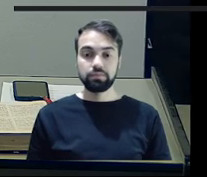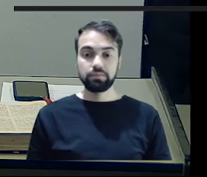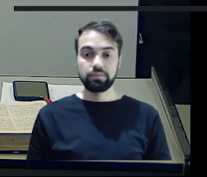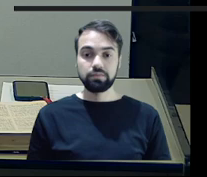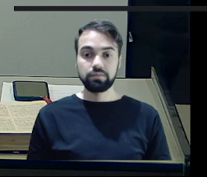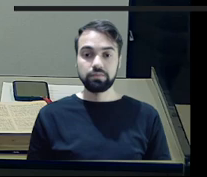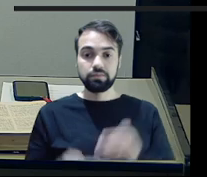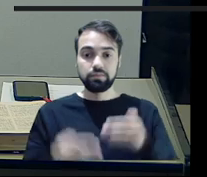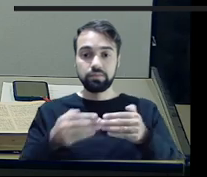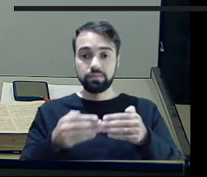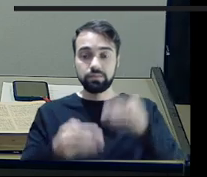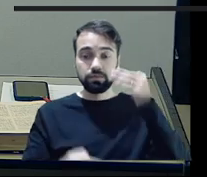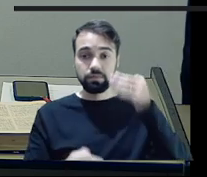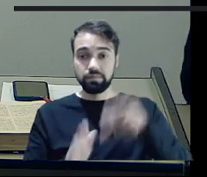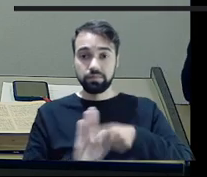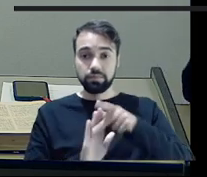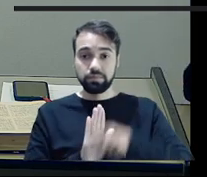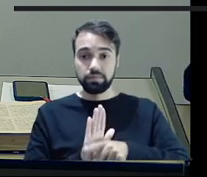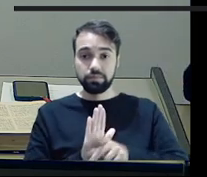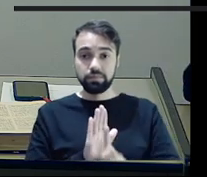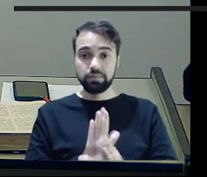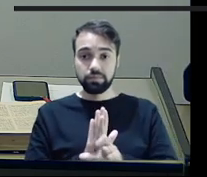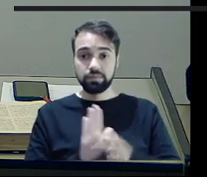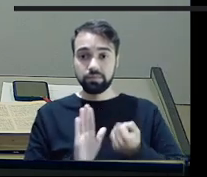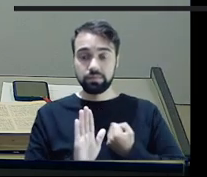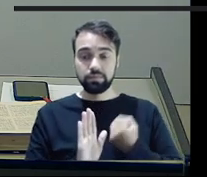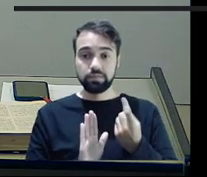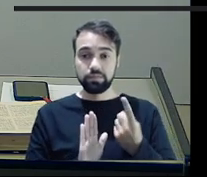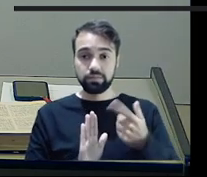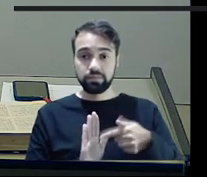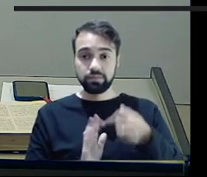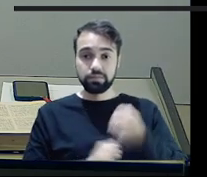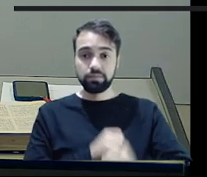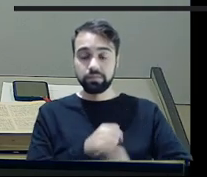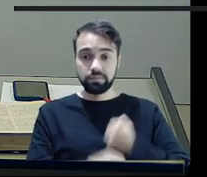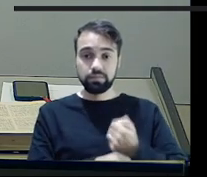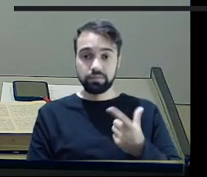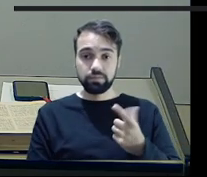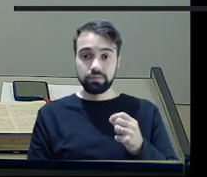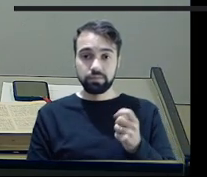Rejeitado o projeto de lei de número 17 de 2024.